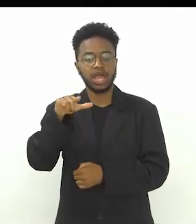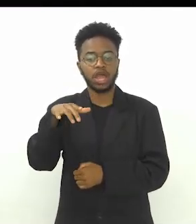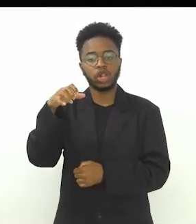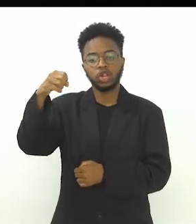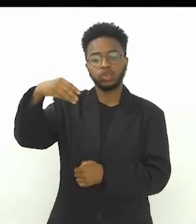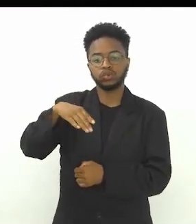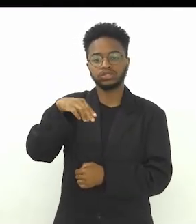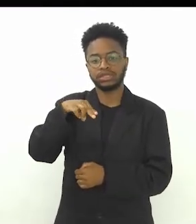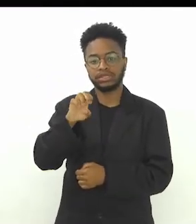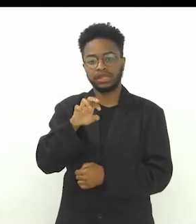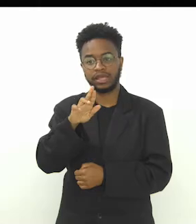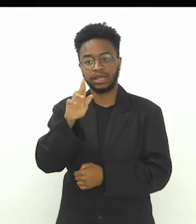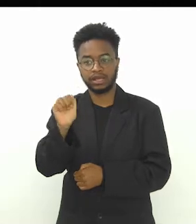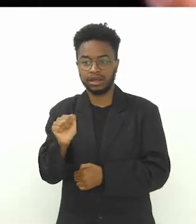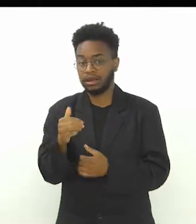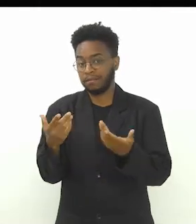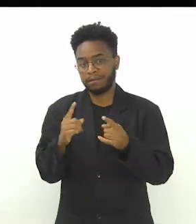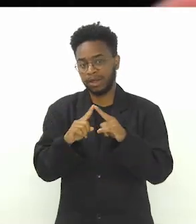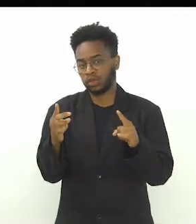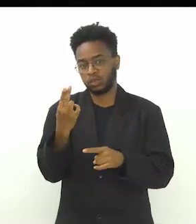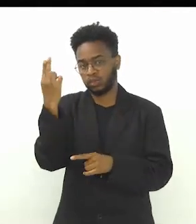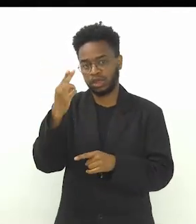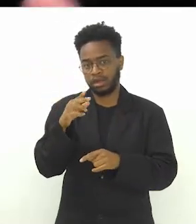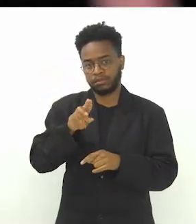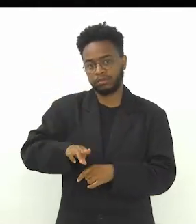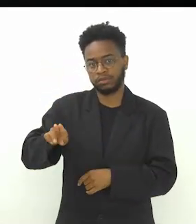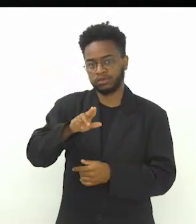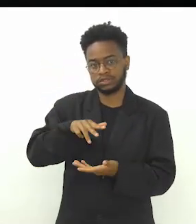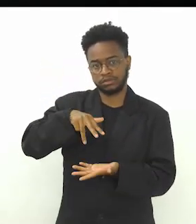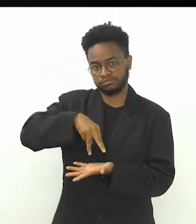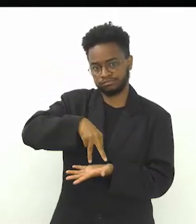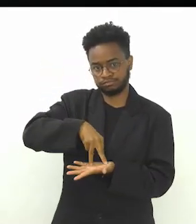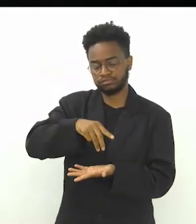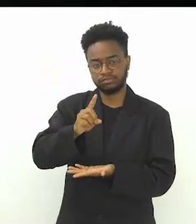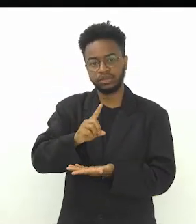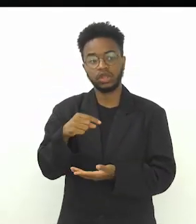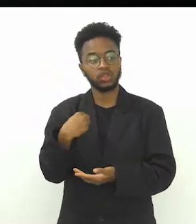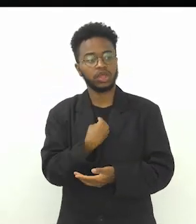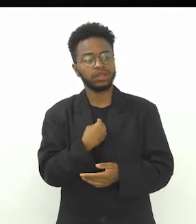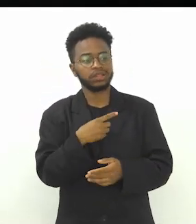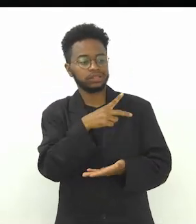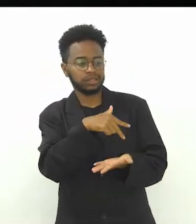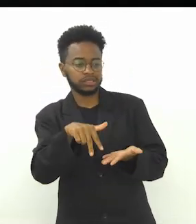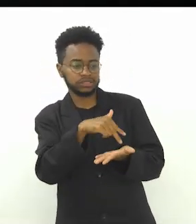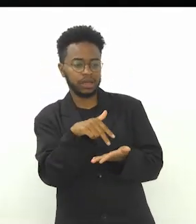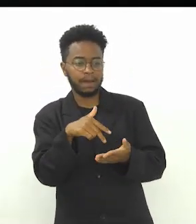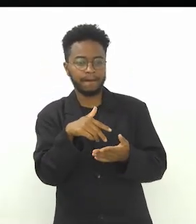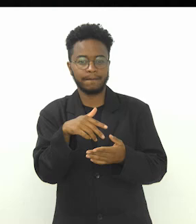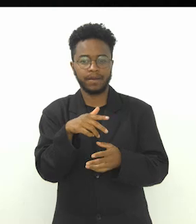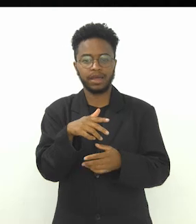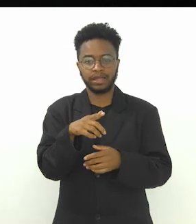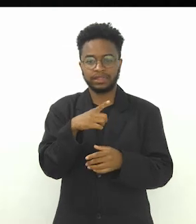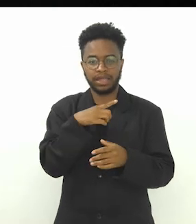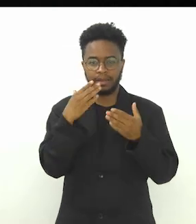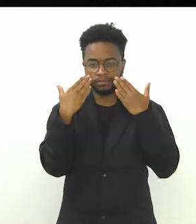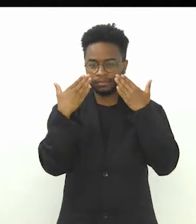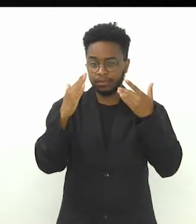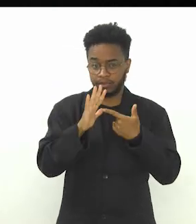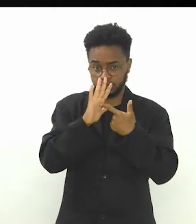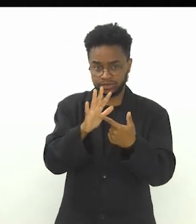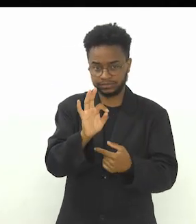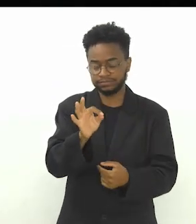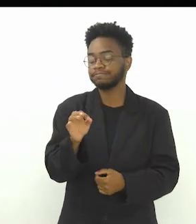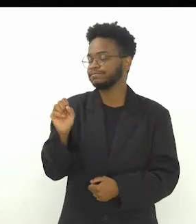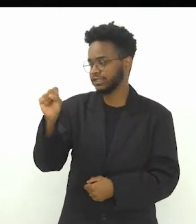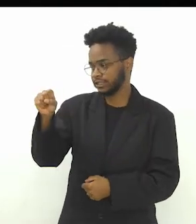negra, que não tem a luz negra na Aquela luz negra que a gente ia para o baile e o dente aparecia. Isso. A maquiagem da mulher pulava.